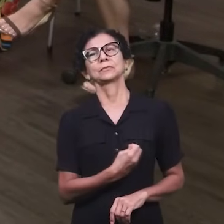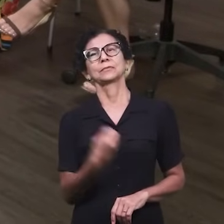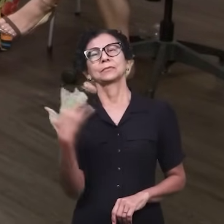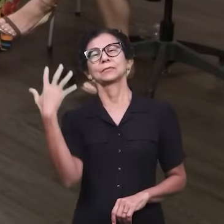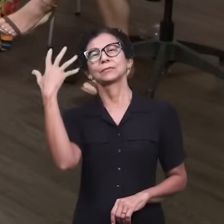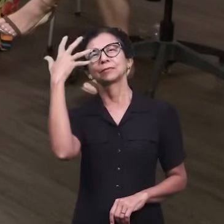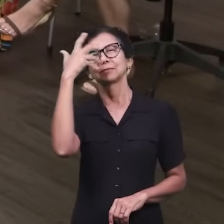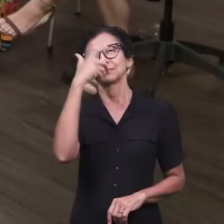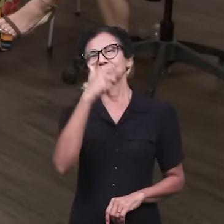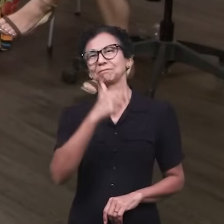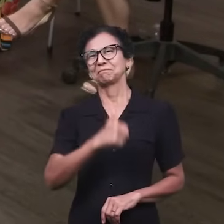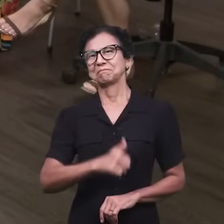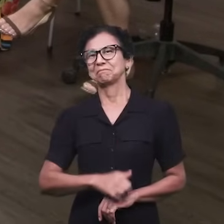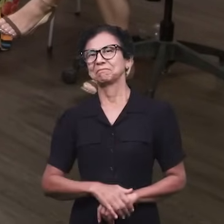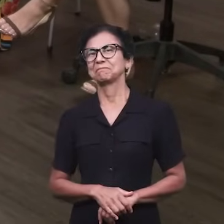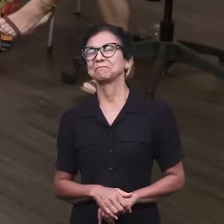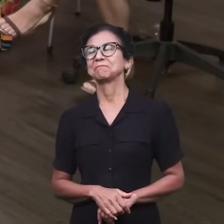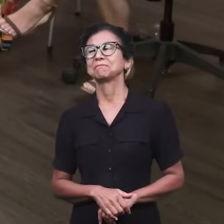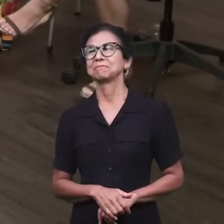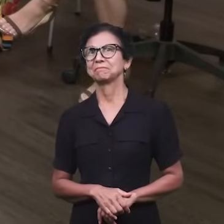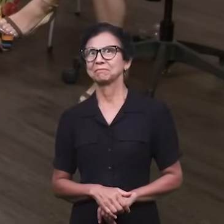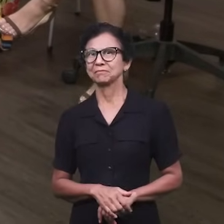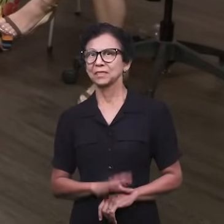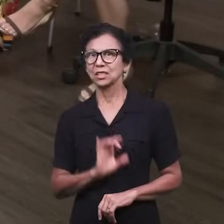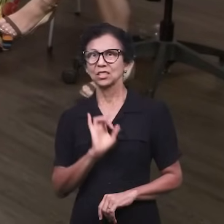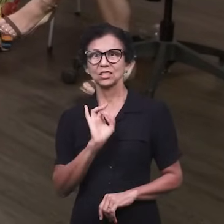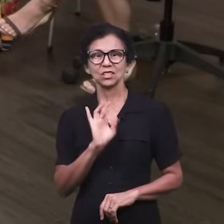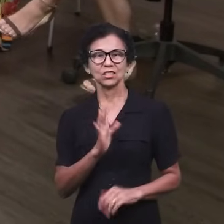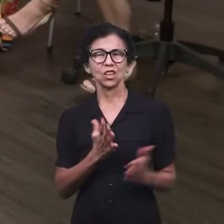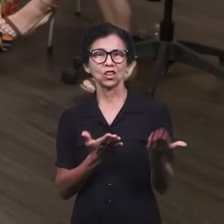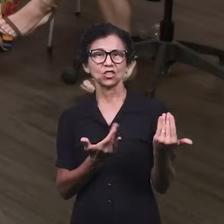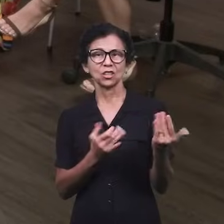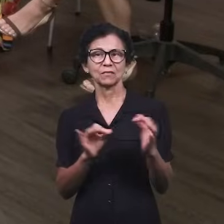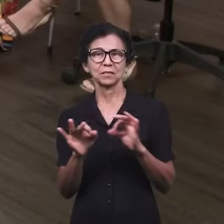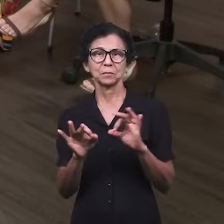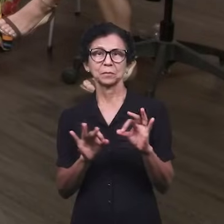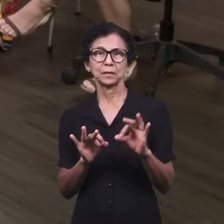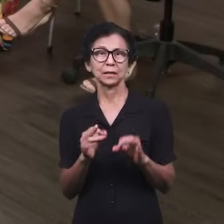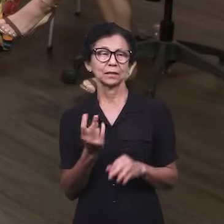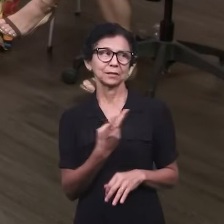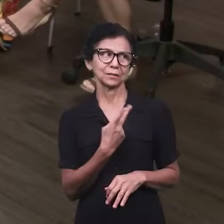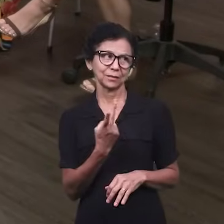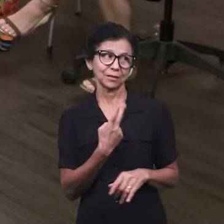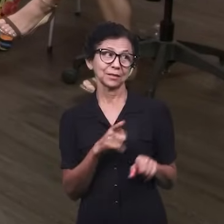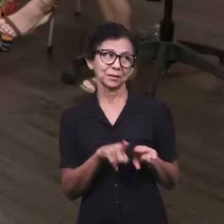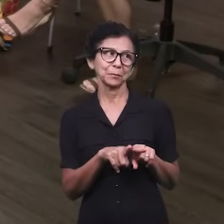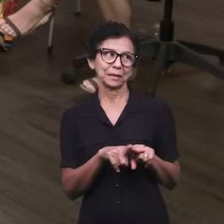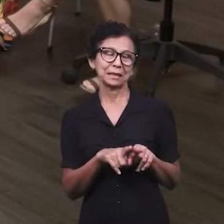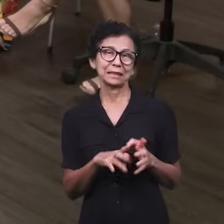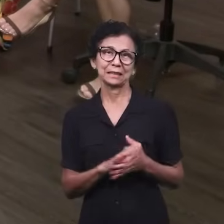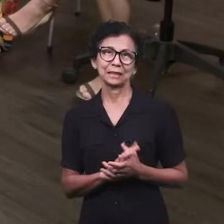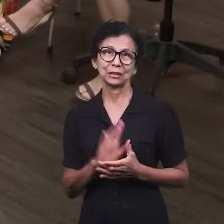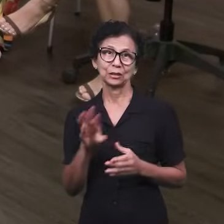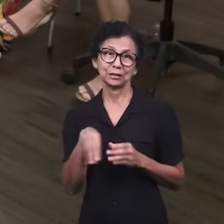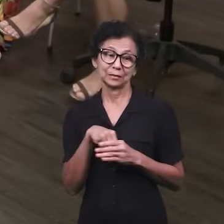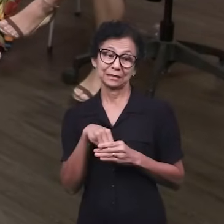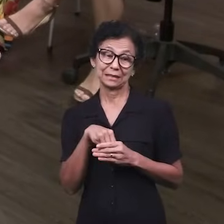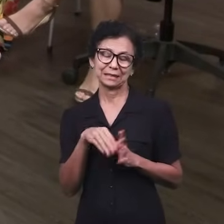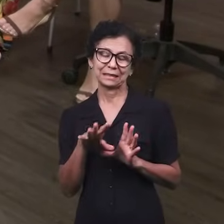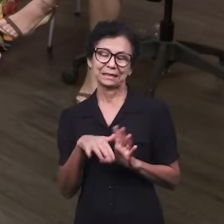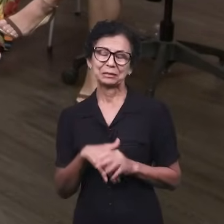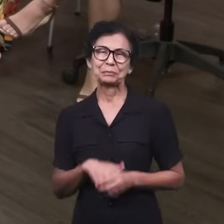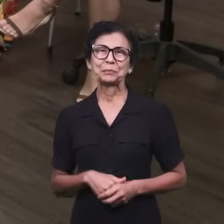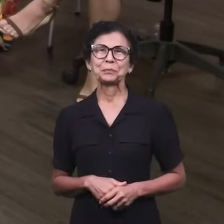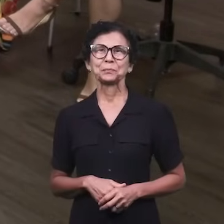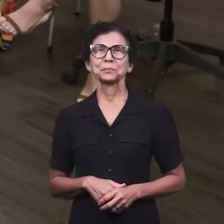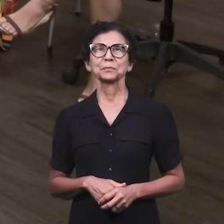presentes aqui esse grupo bonito que tá aqui no programa de hoje só feito por jovens né Adriano inclusive nós a gente se se inclui